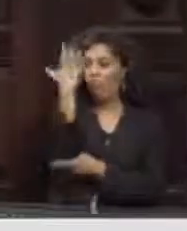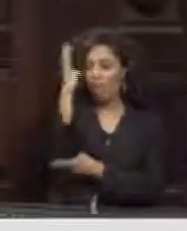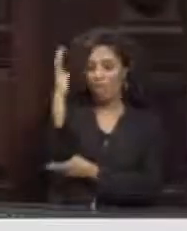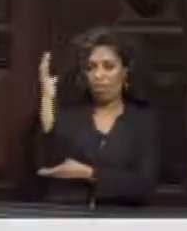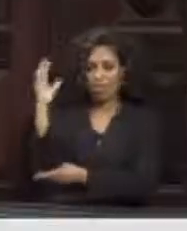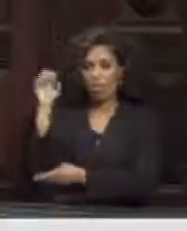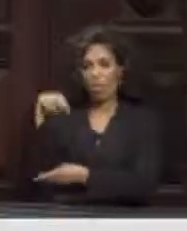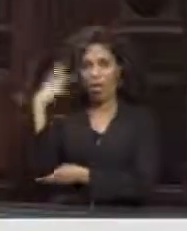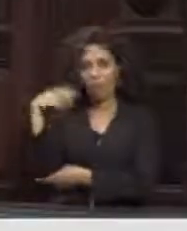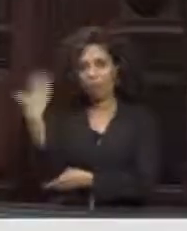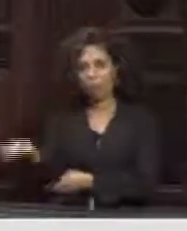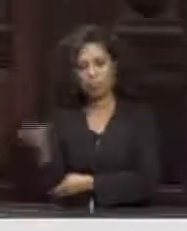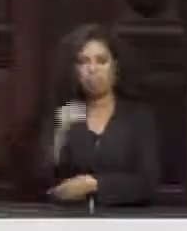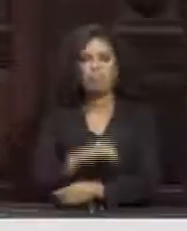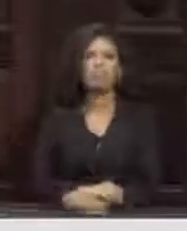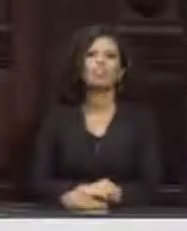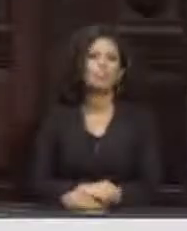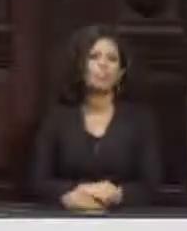E eu digo isto por quê?